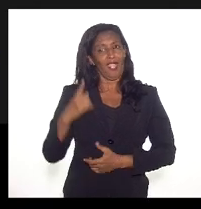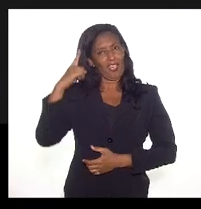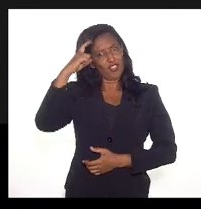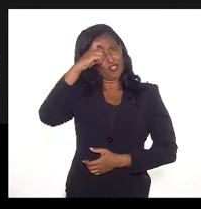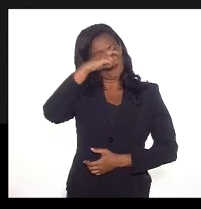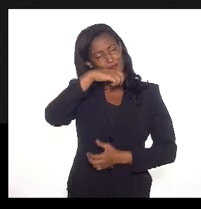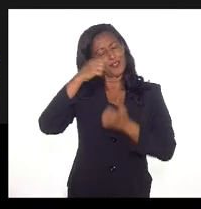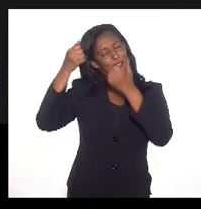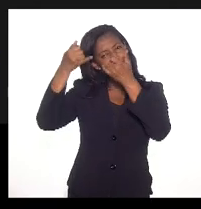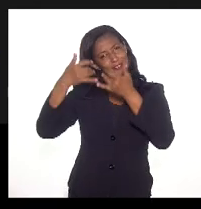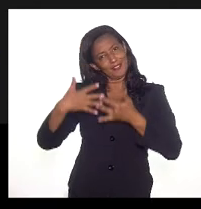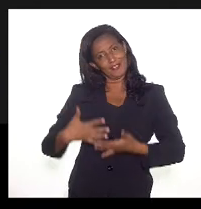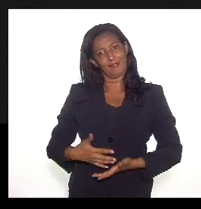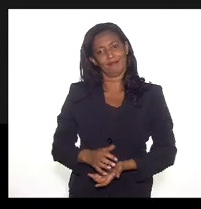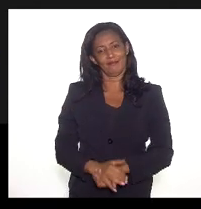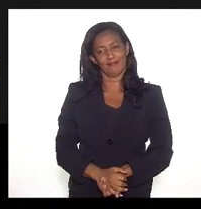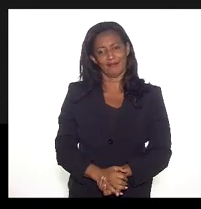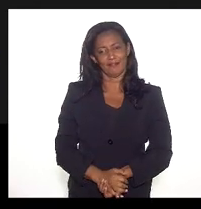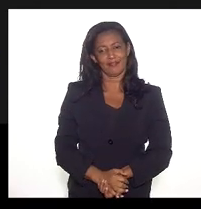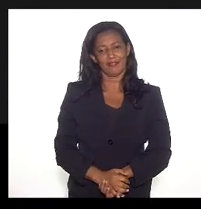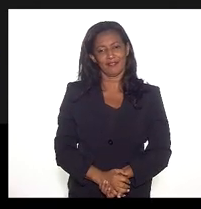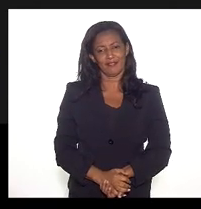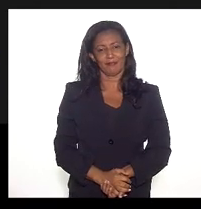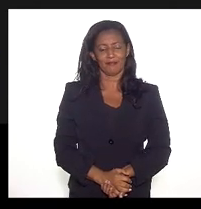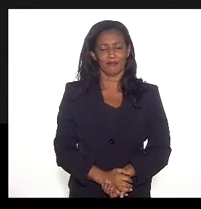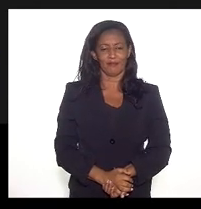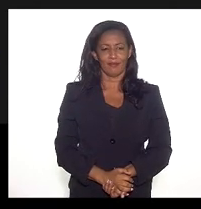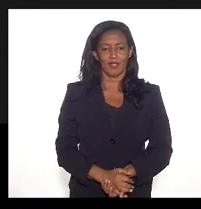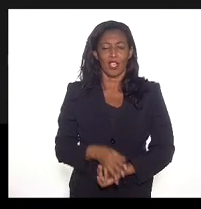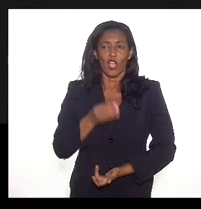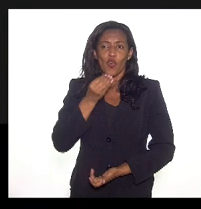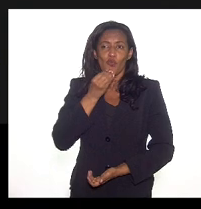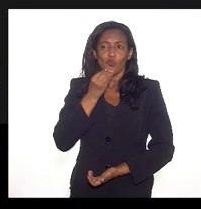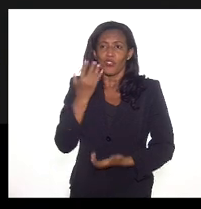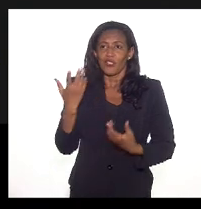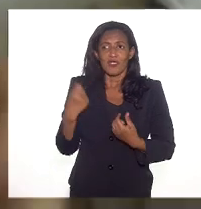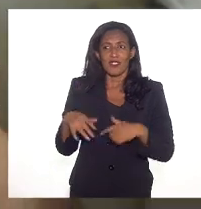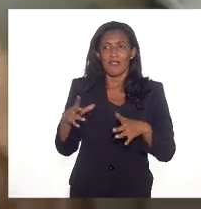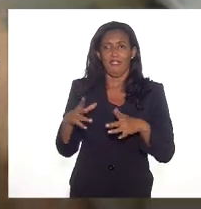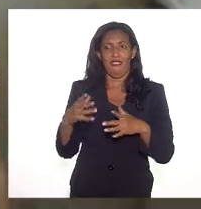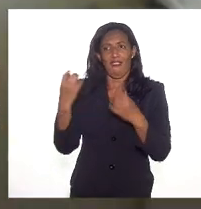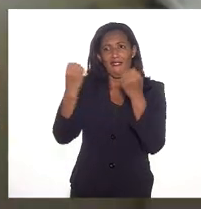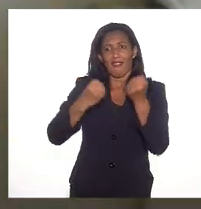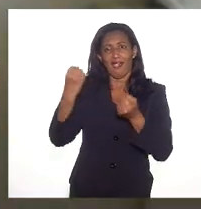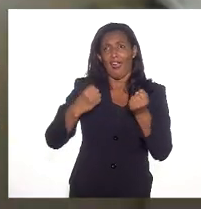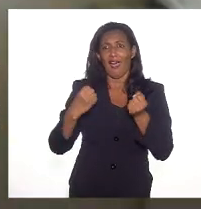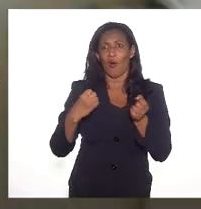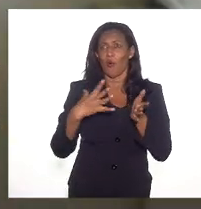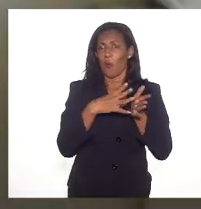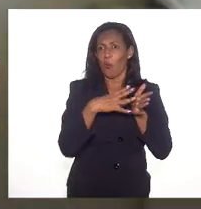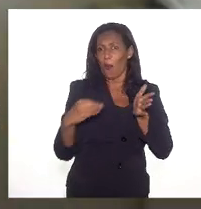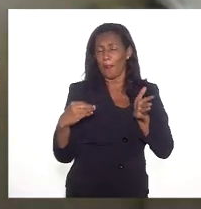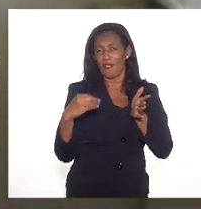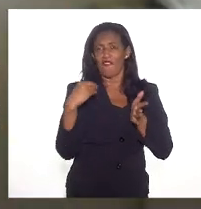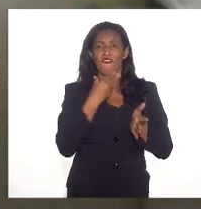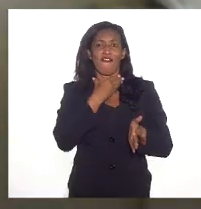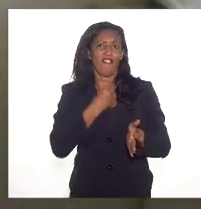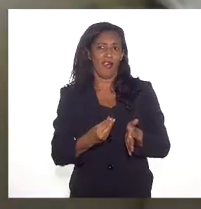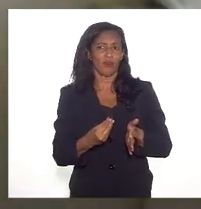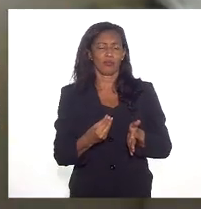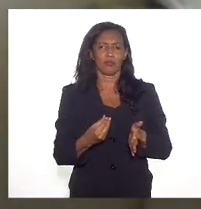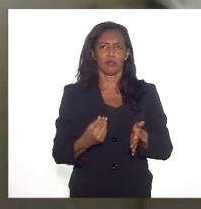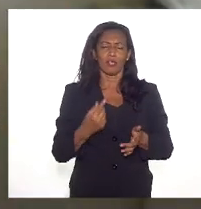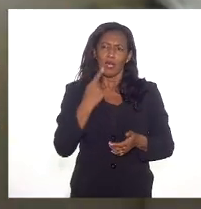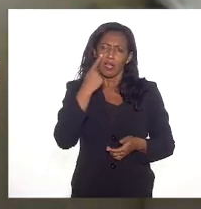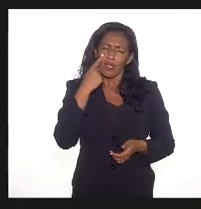explicar, difícil. Não, seja, como podia ser até um carro clonado, enfim. Mas você veja que essa